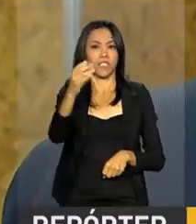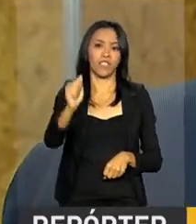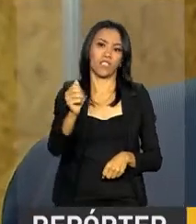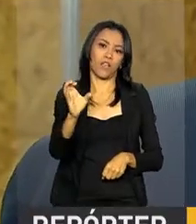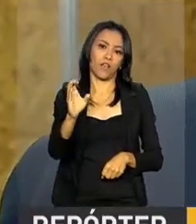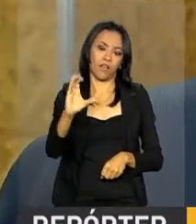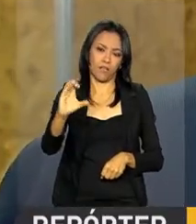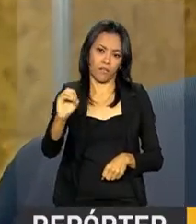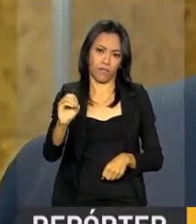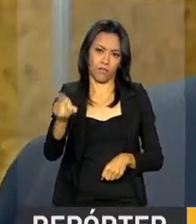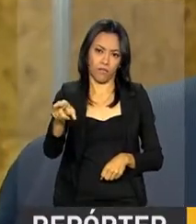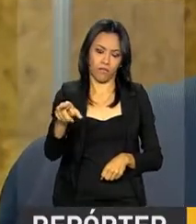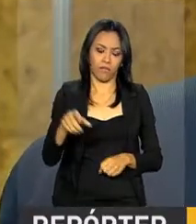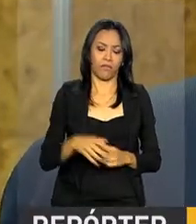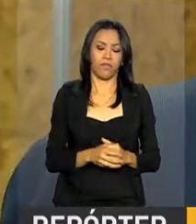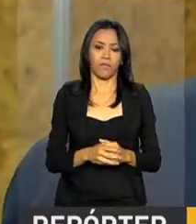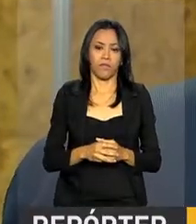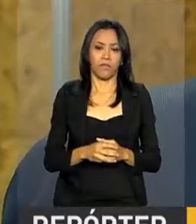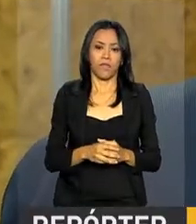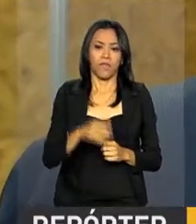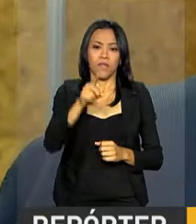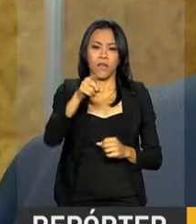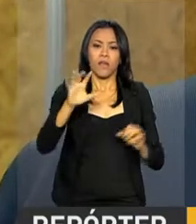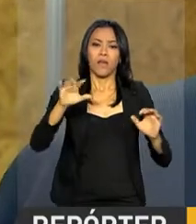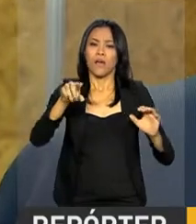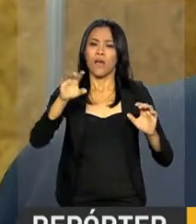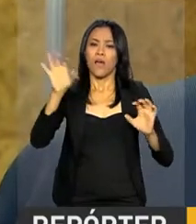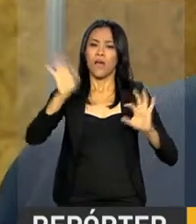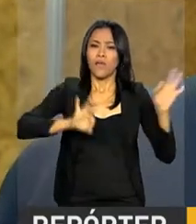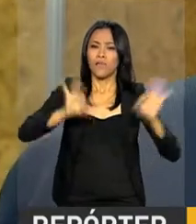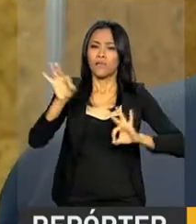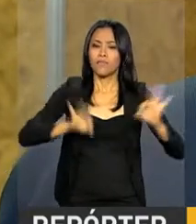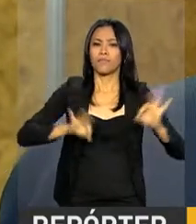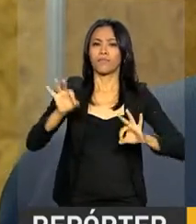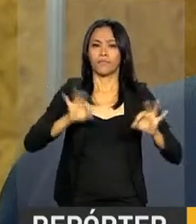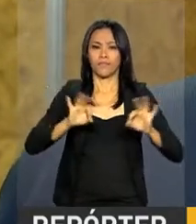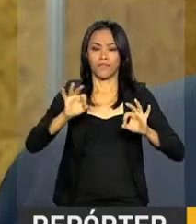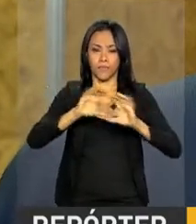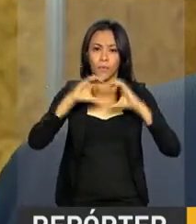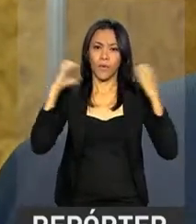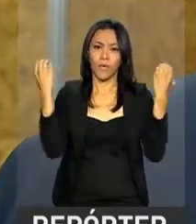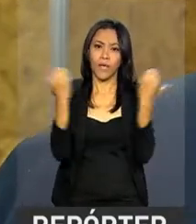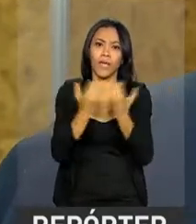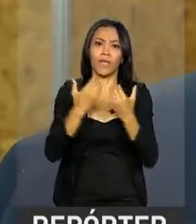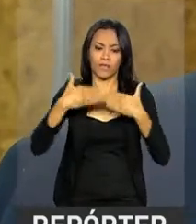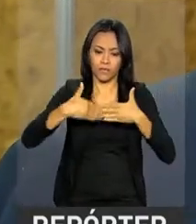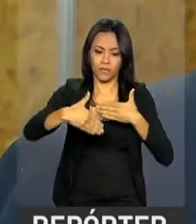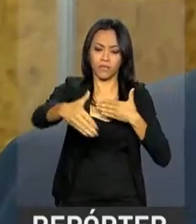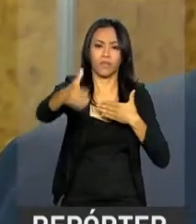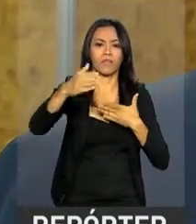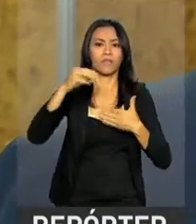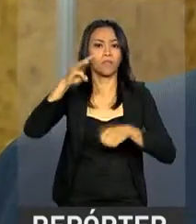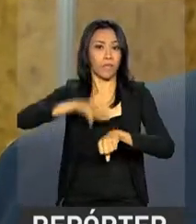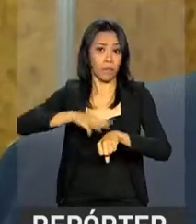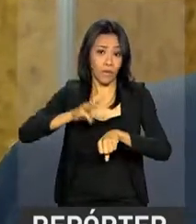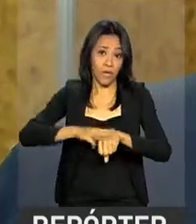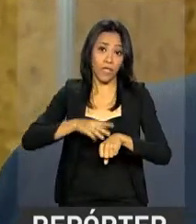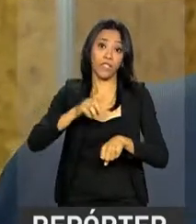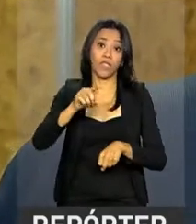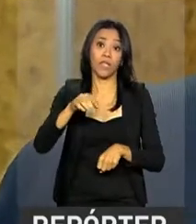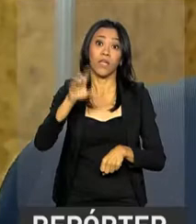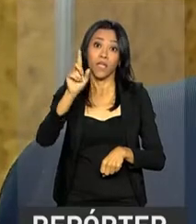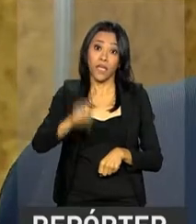semana, pela realização do Congresso Internacional de Matemáticos, que vai ter lugar em